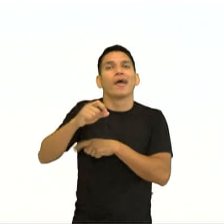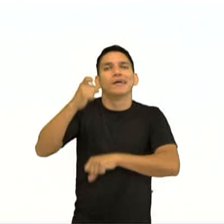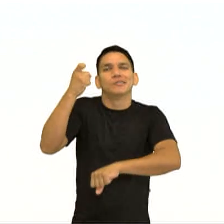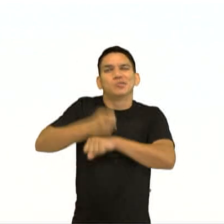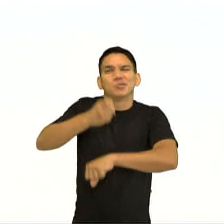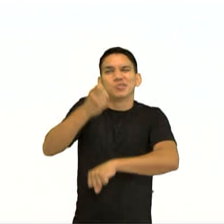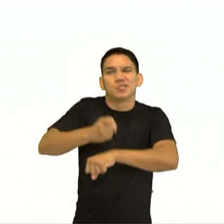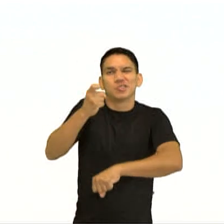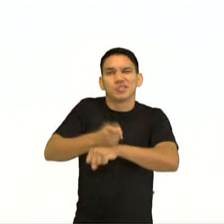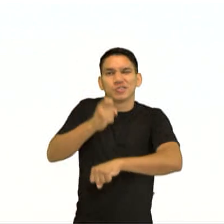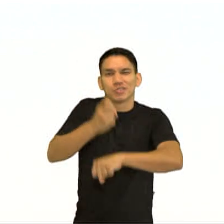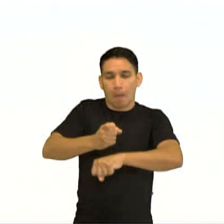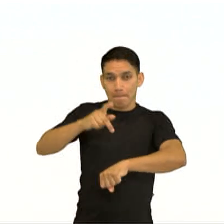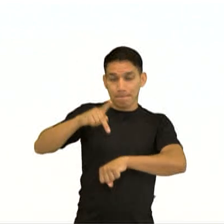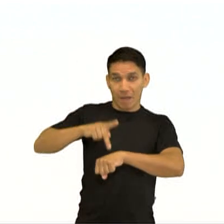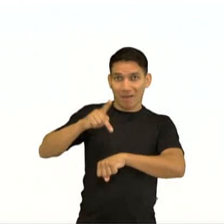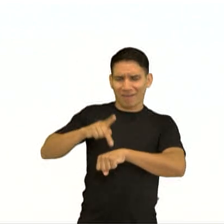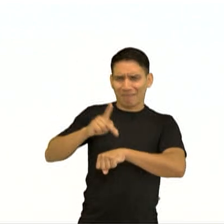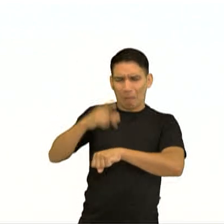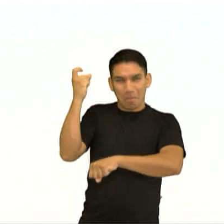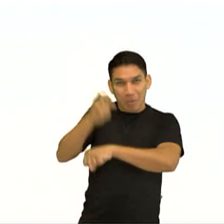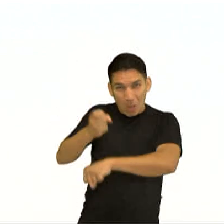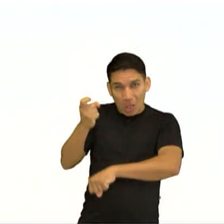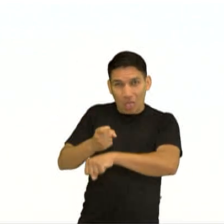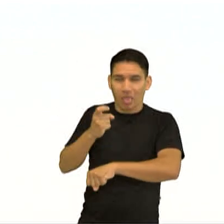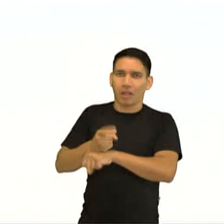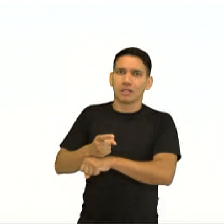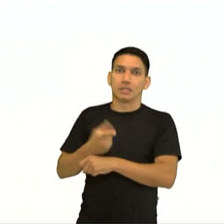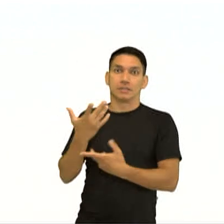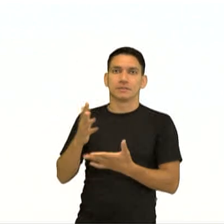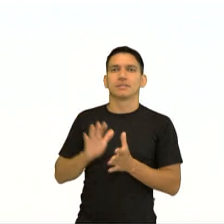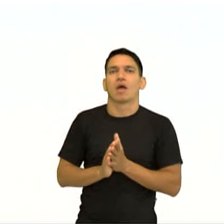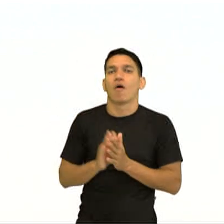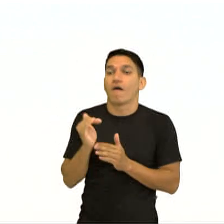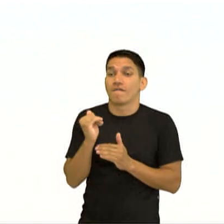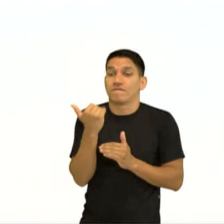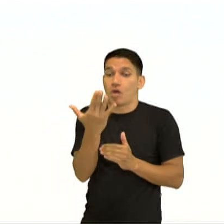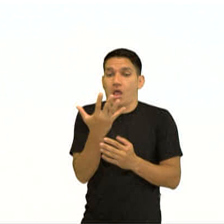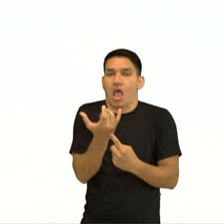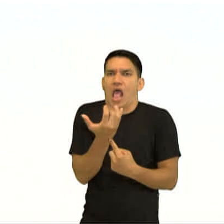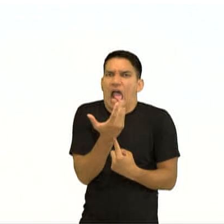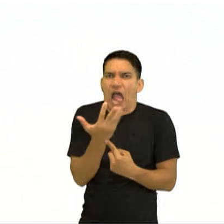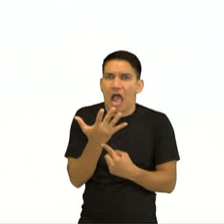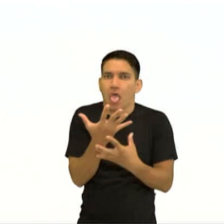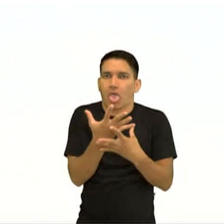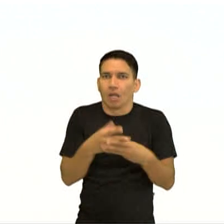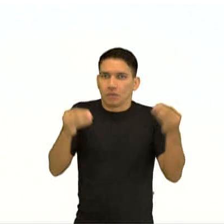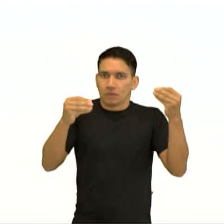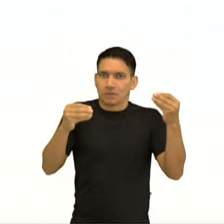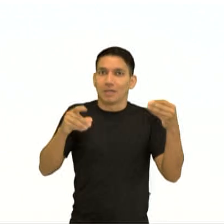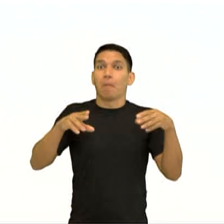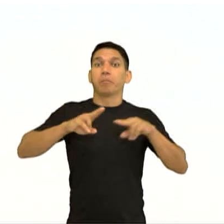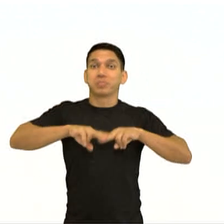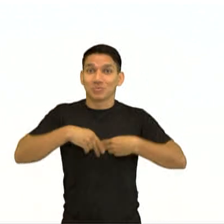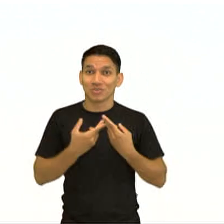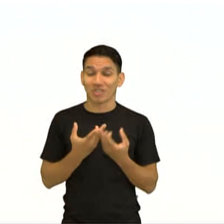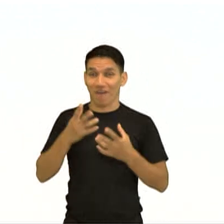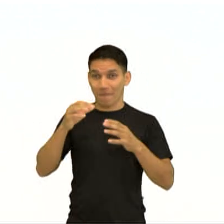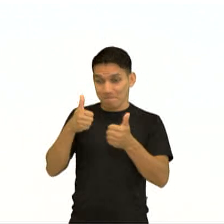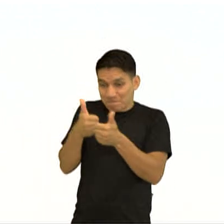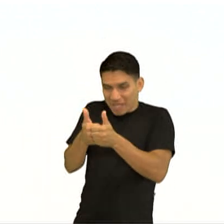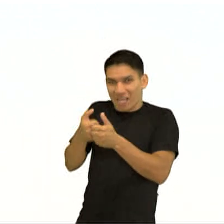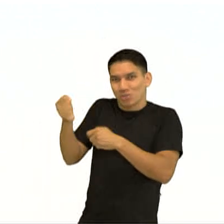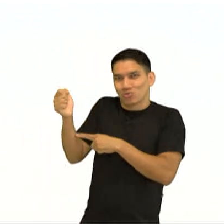que aconteceu? Essas substâncias mais voláteis, como os gases, eles se perderam. E é em função disso que a gente vai perceber